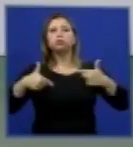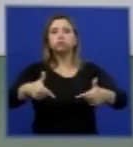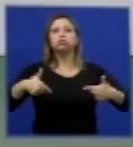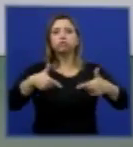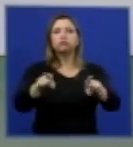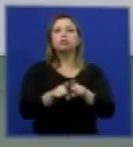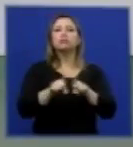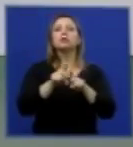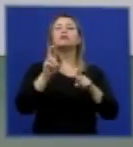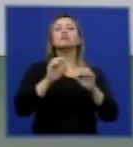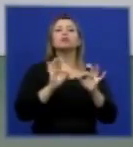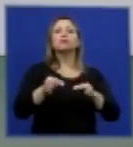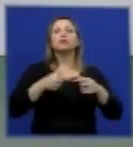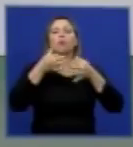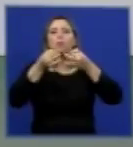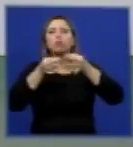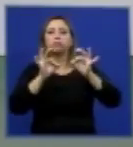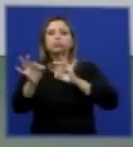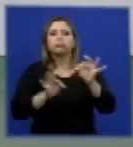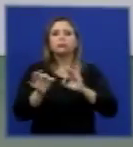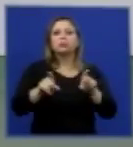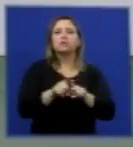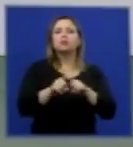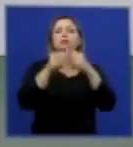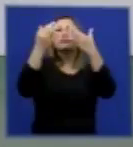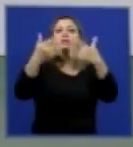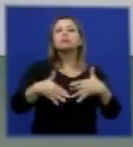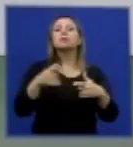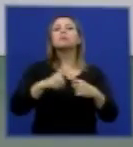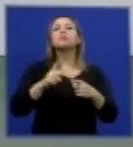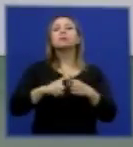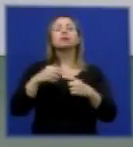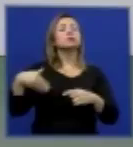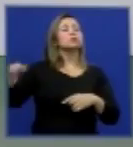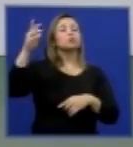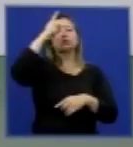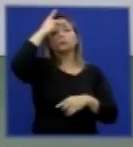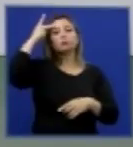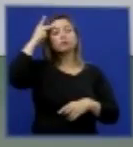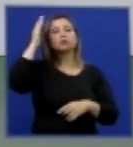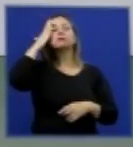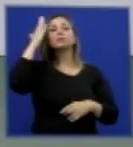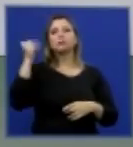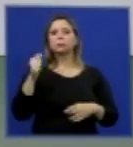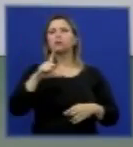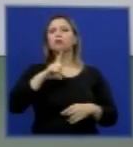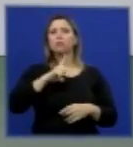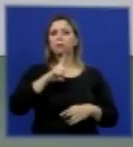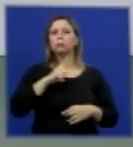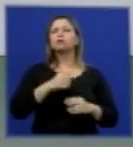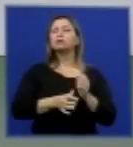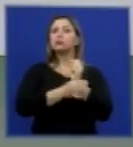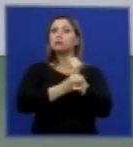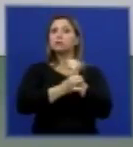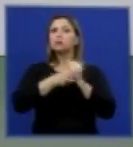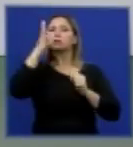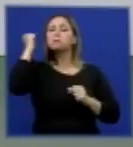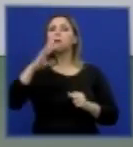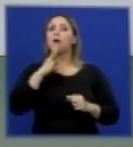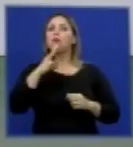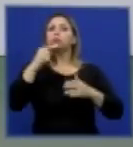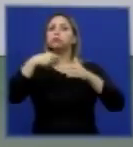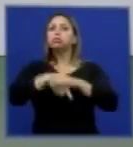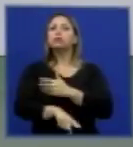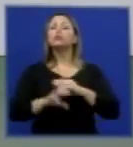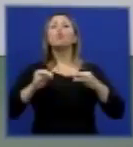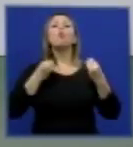a arguição do descumprimento de preceito fundamental, a fim de que todos possam ter, com certeza, com segurança, conhecimento